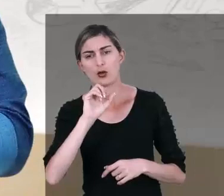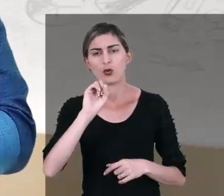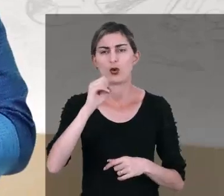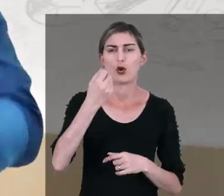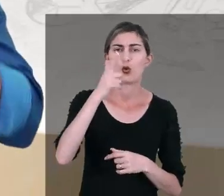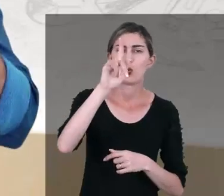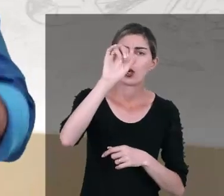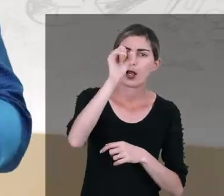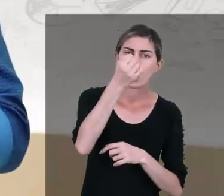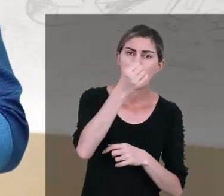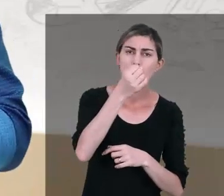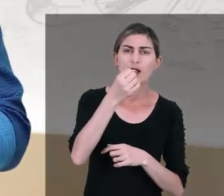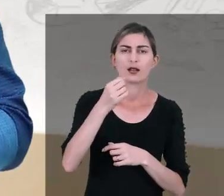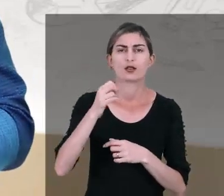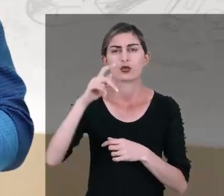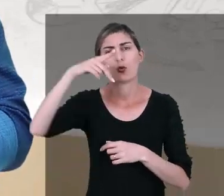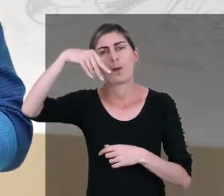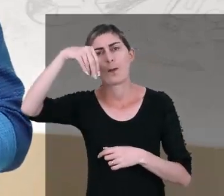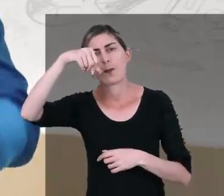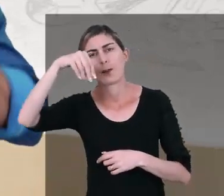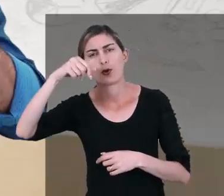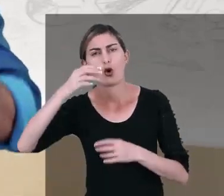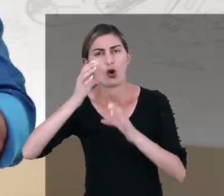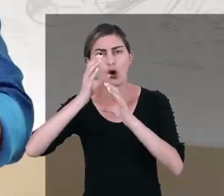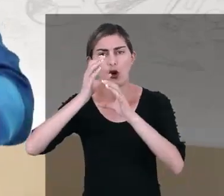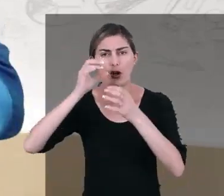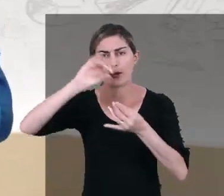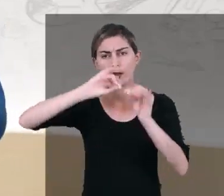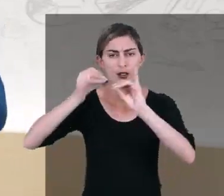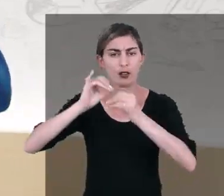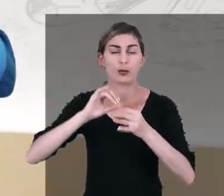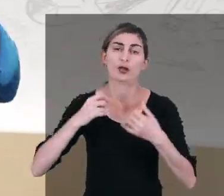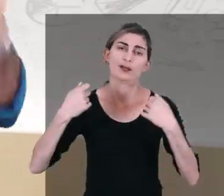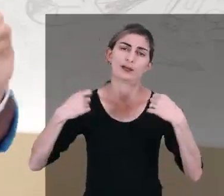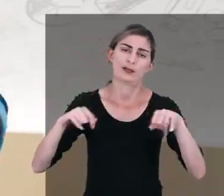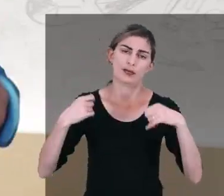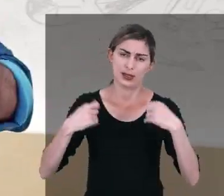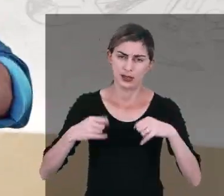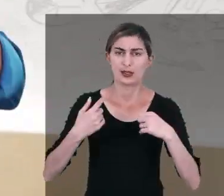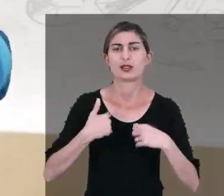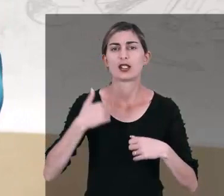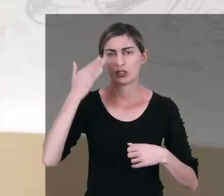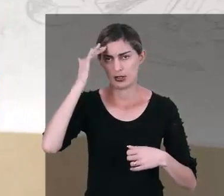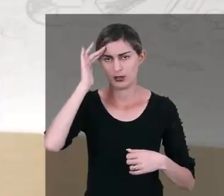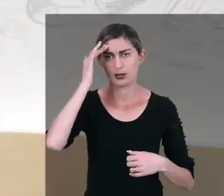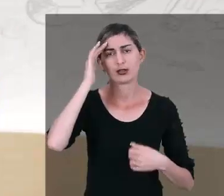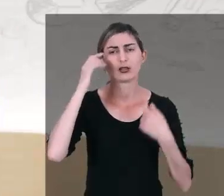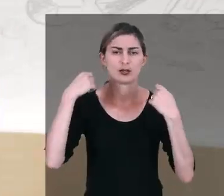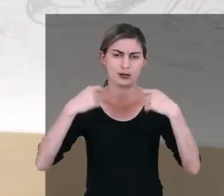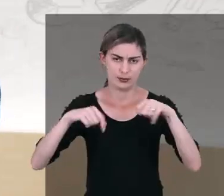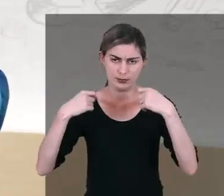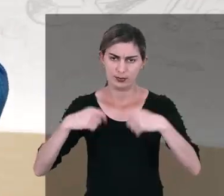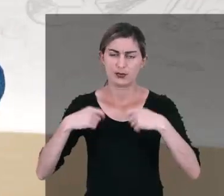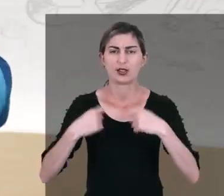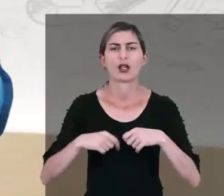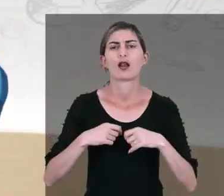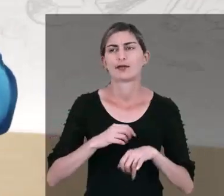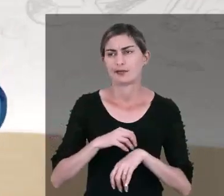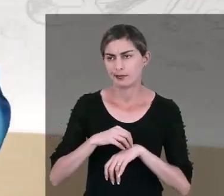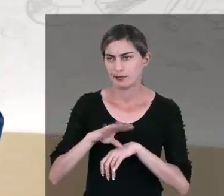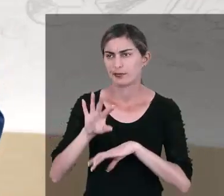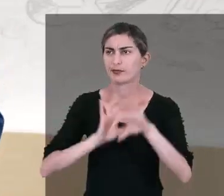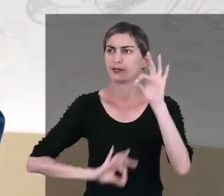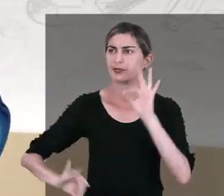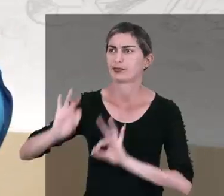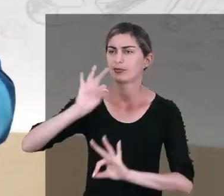gás carbônico ou de pó químico. Então, cabe a nós entendermos a necessidade disso e